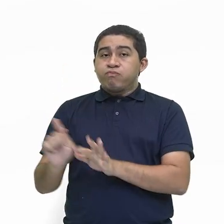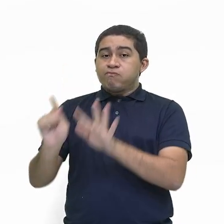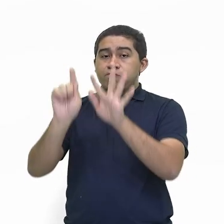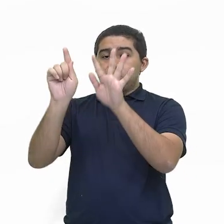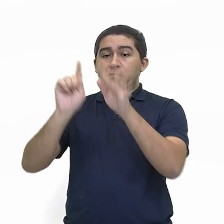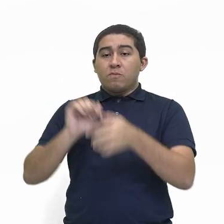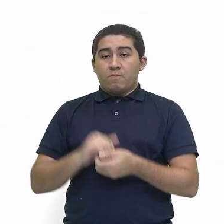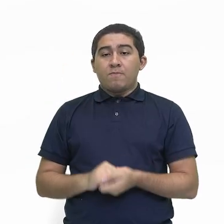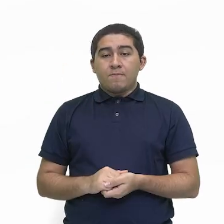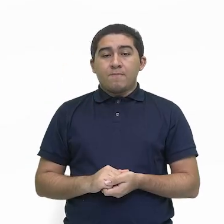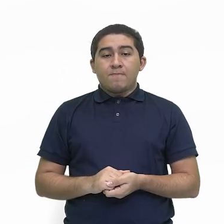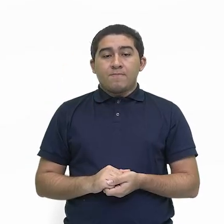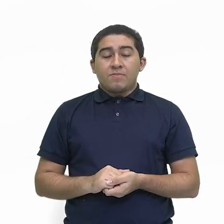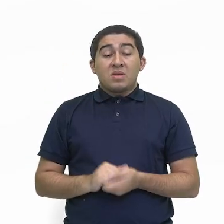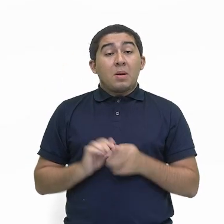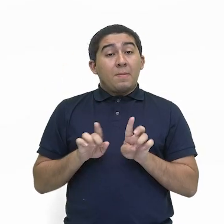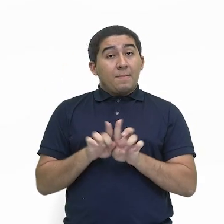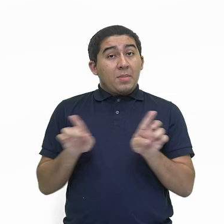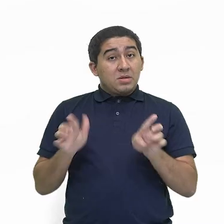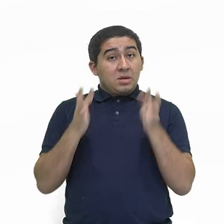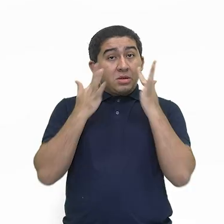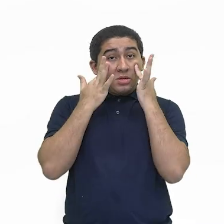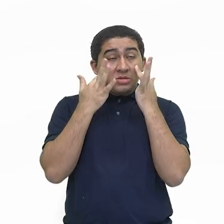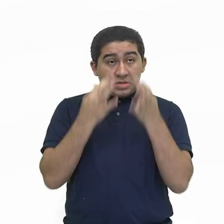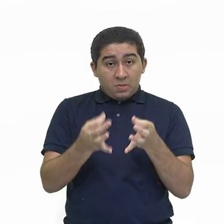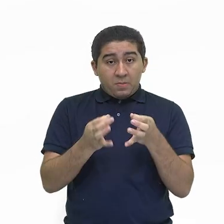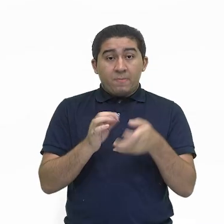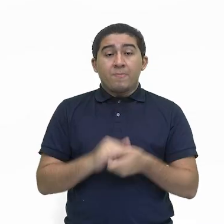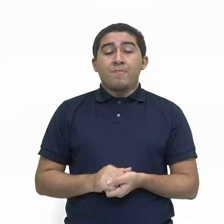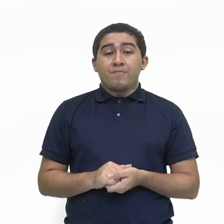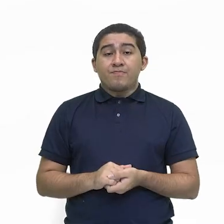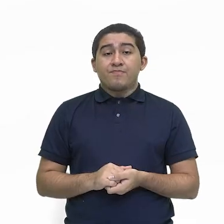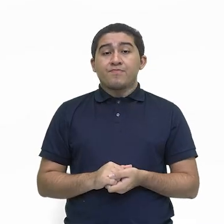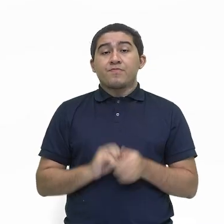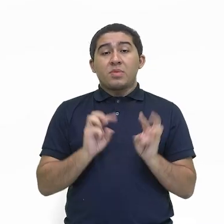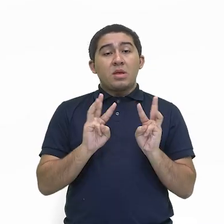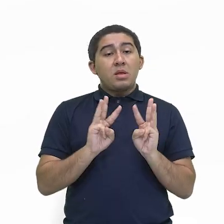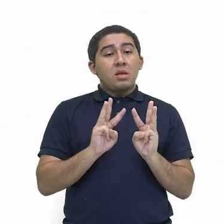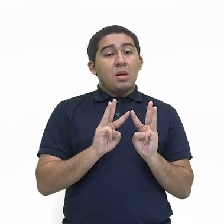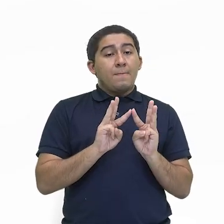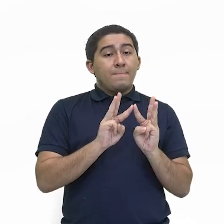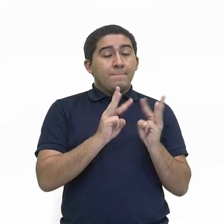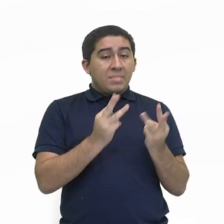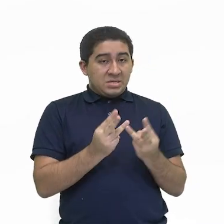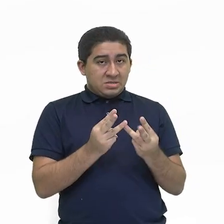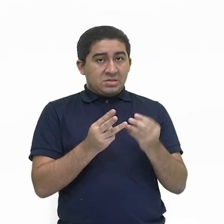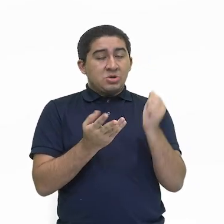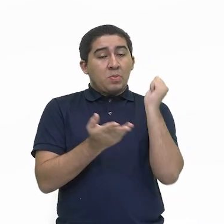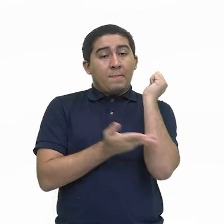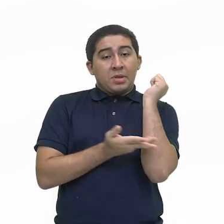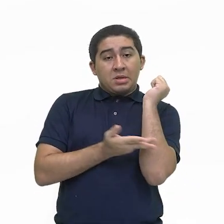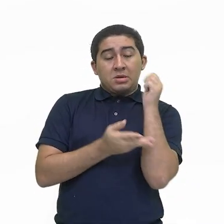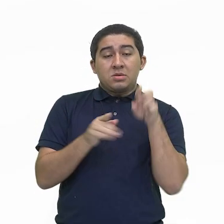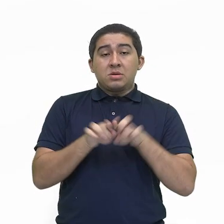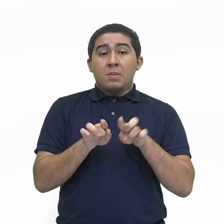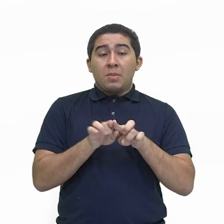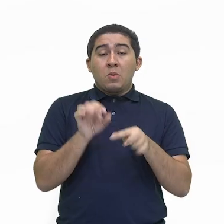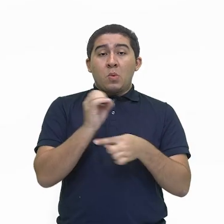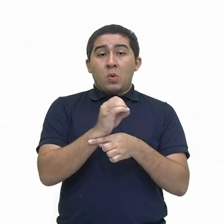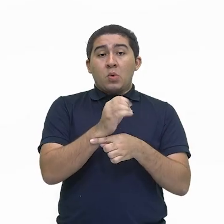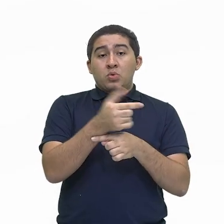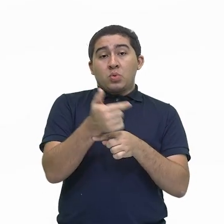vapor, né? Mas observem aí que a massa de madeira e o